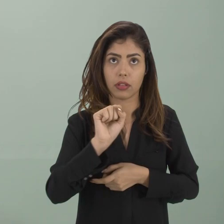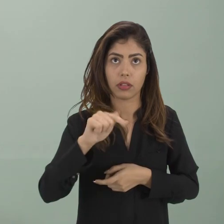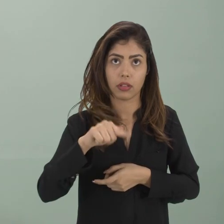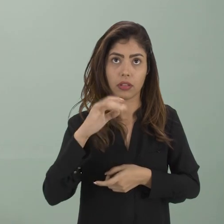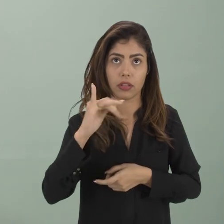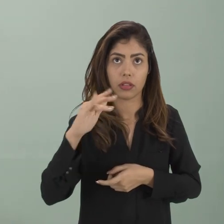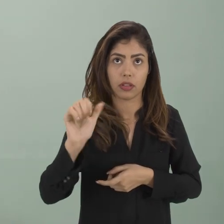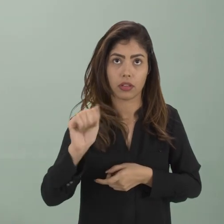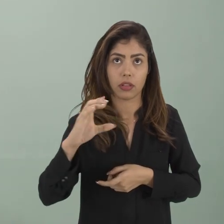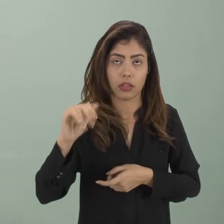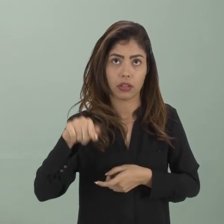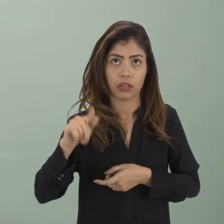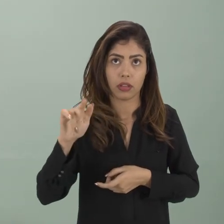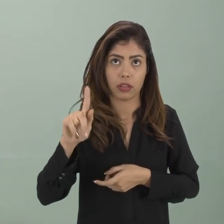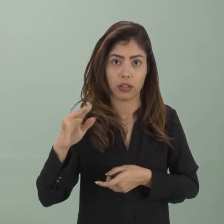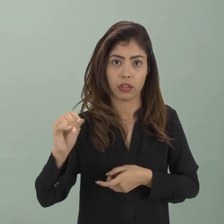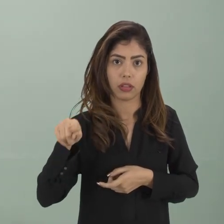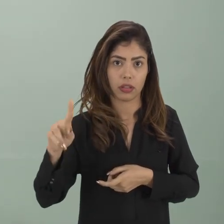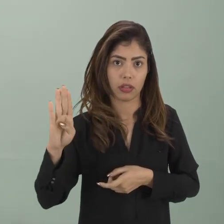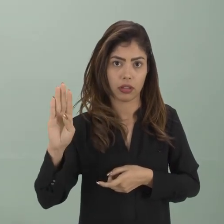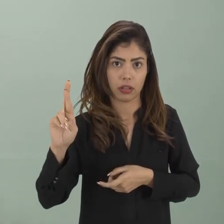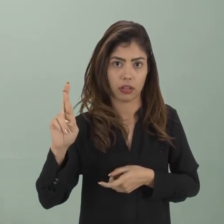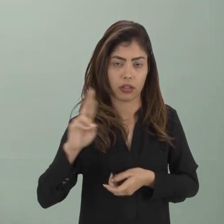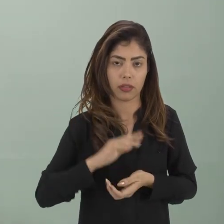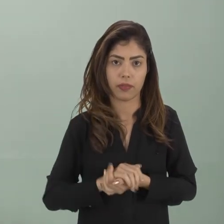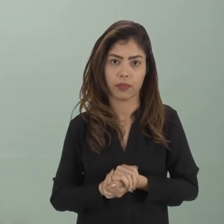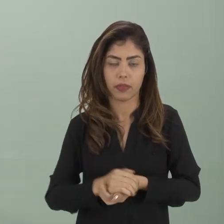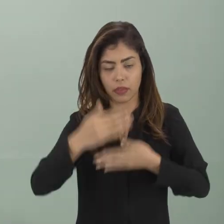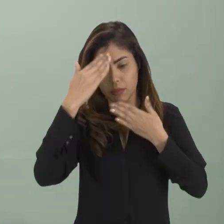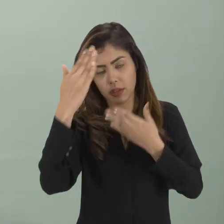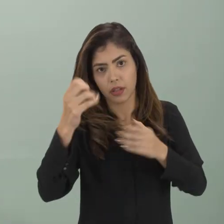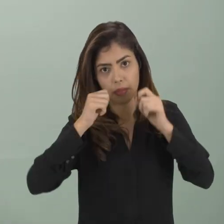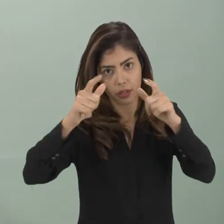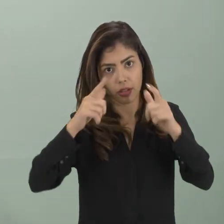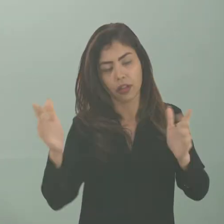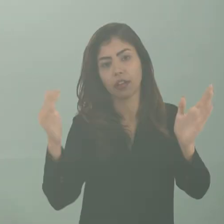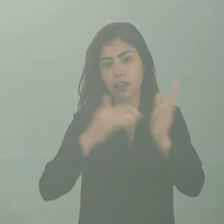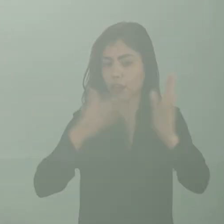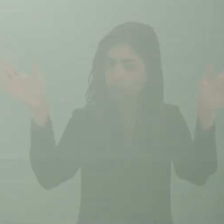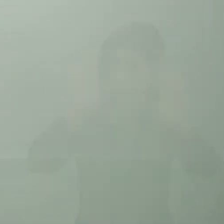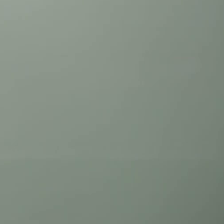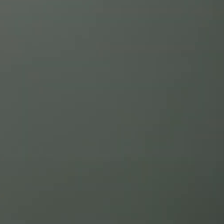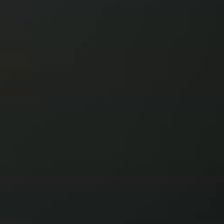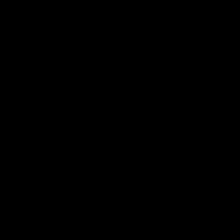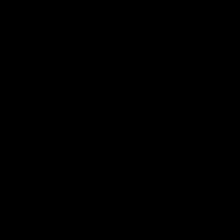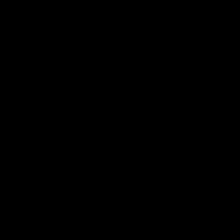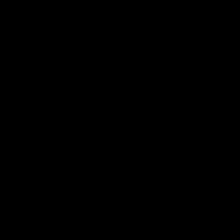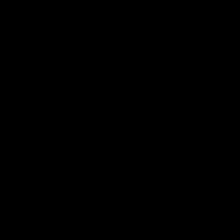www.eduque.ce.ac.gov.br. Obrigada pela atenção e tchau, tchau!